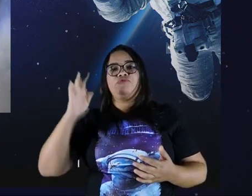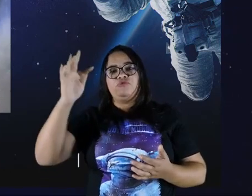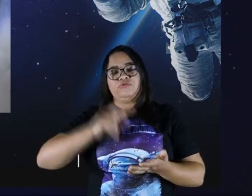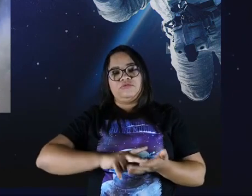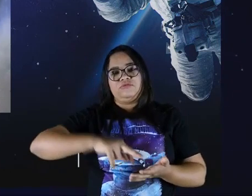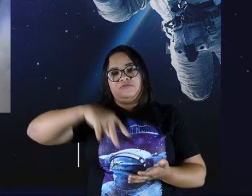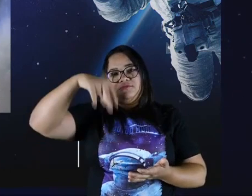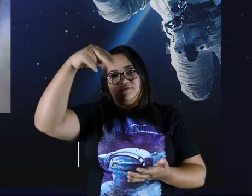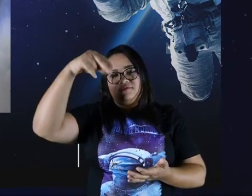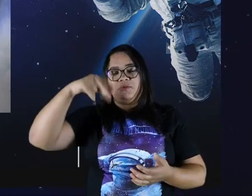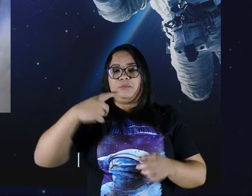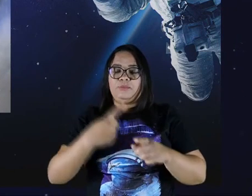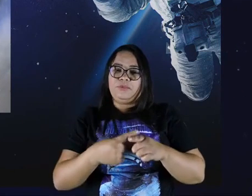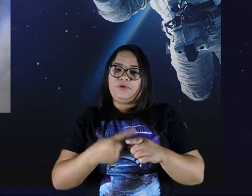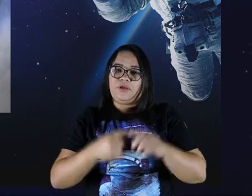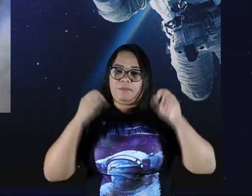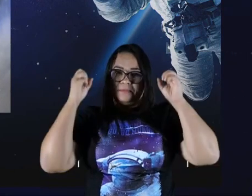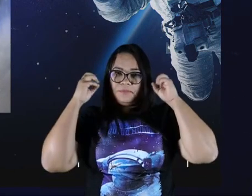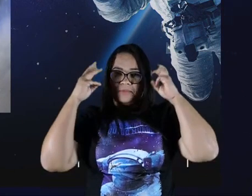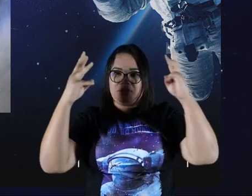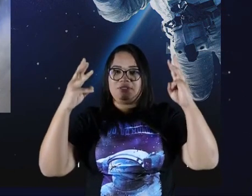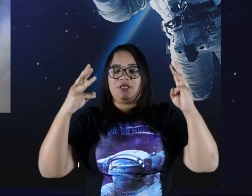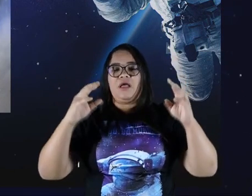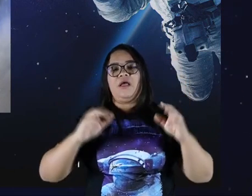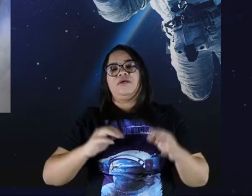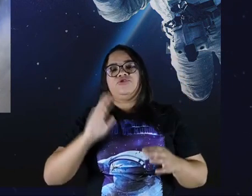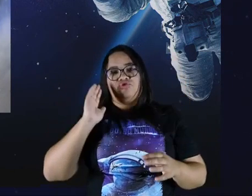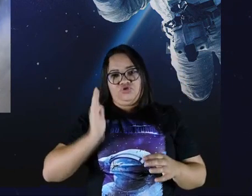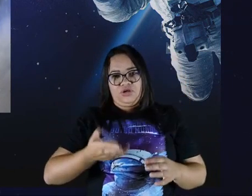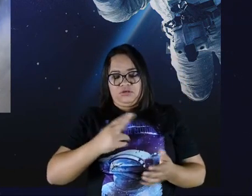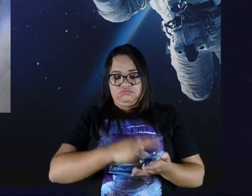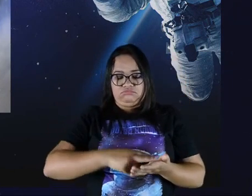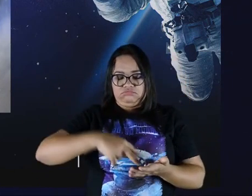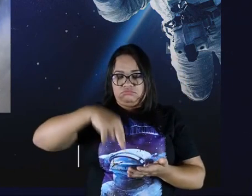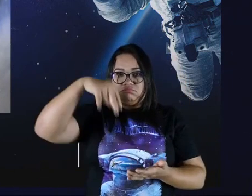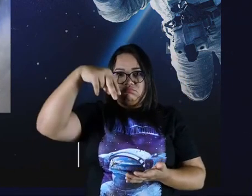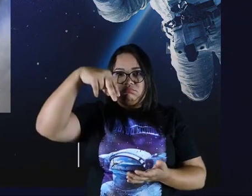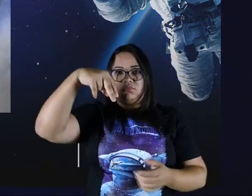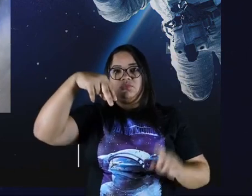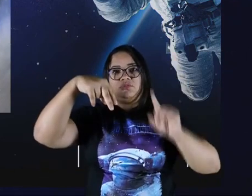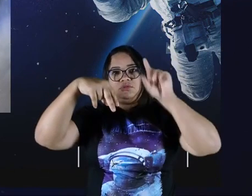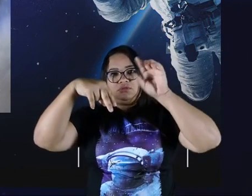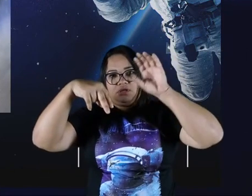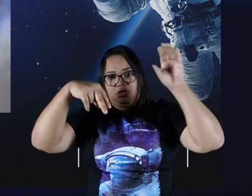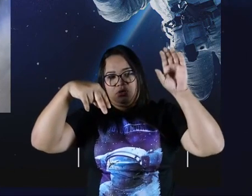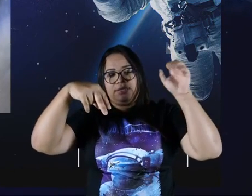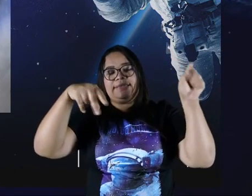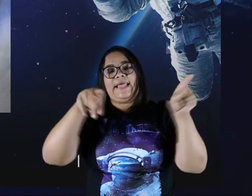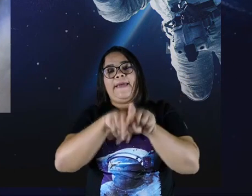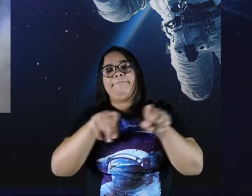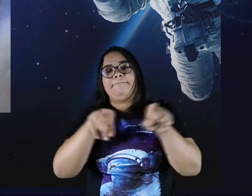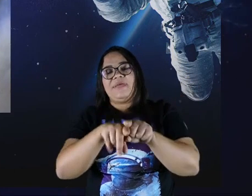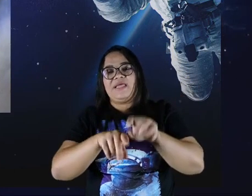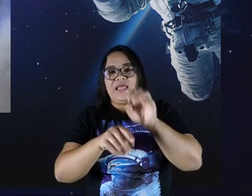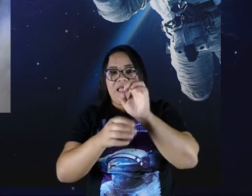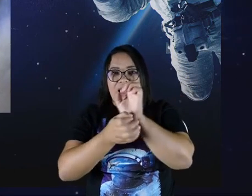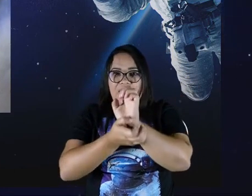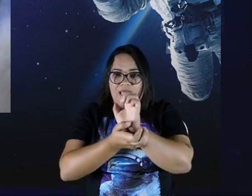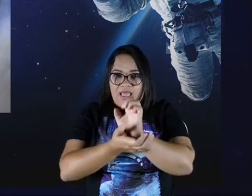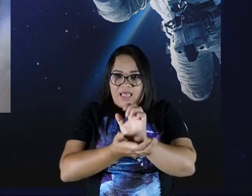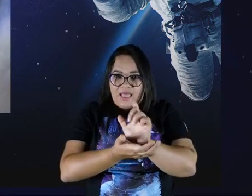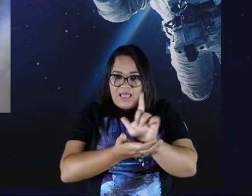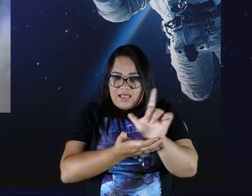está no céu. Ele se apresentou diante de Jesus, junto com Elias. Elias representa os que